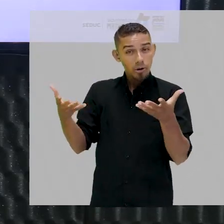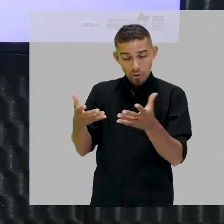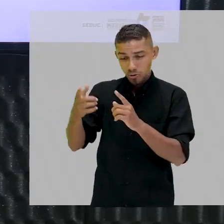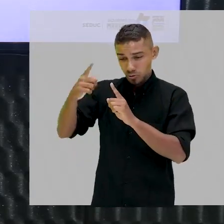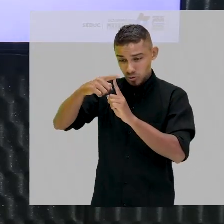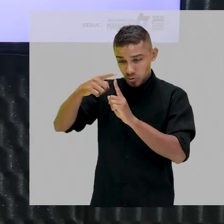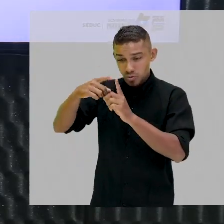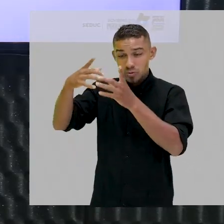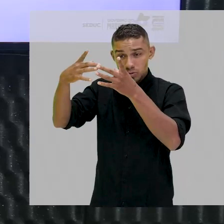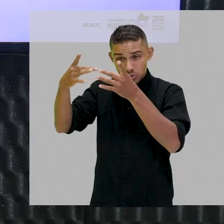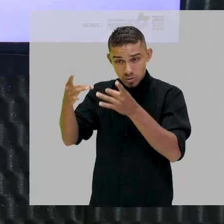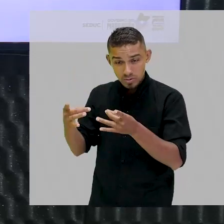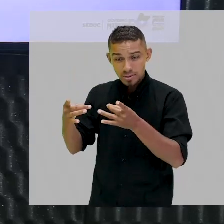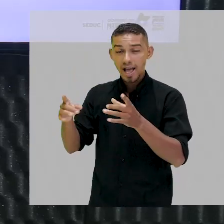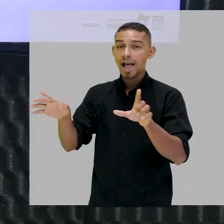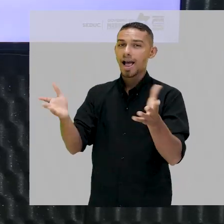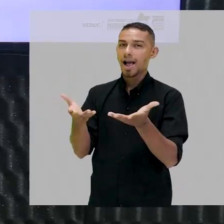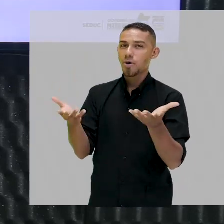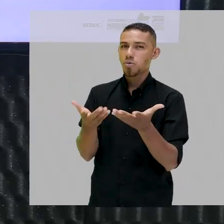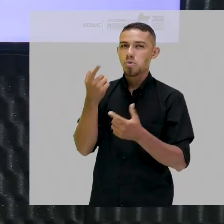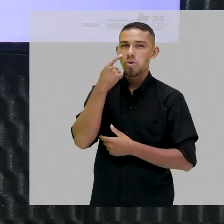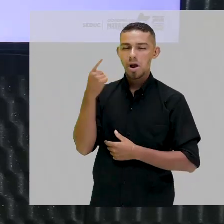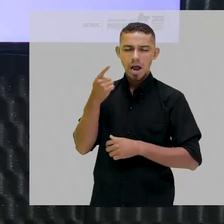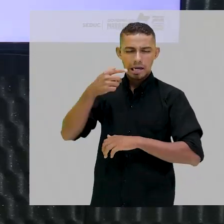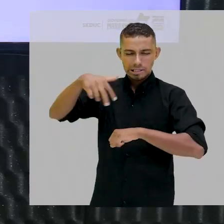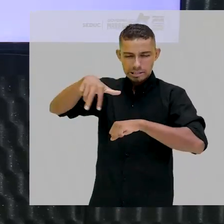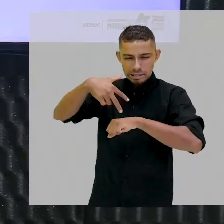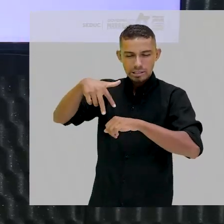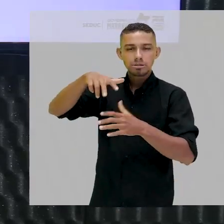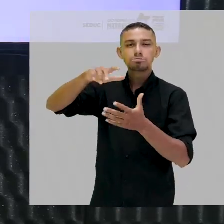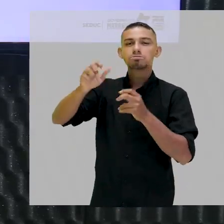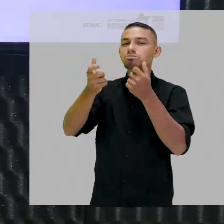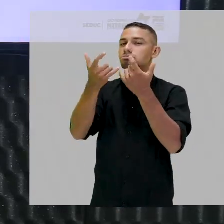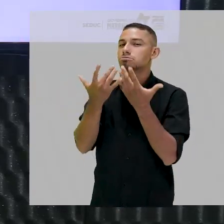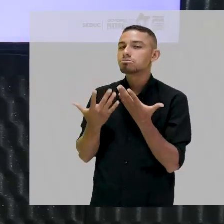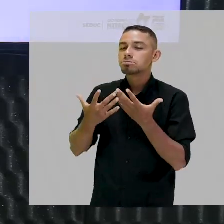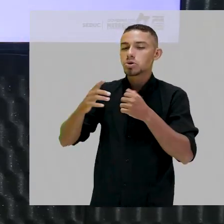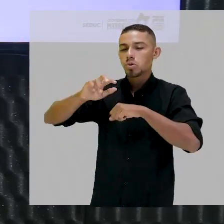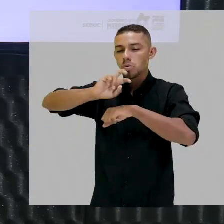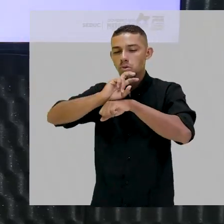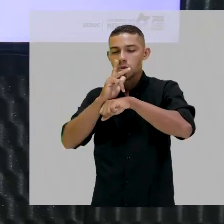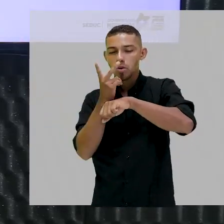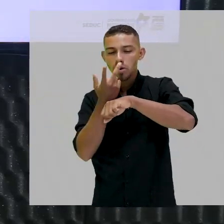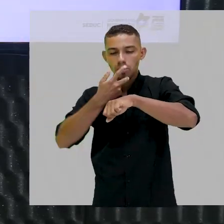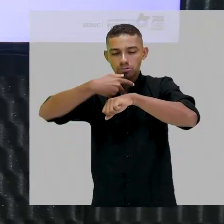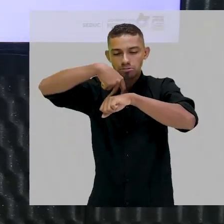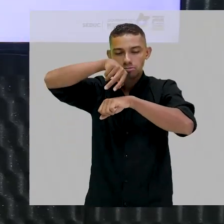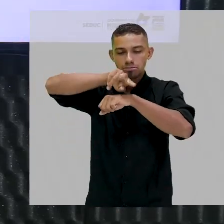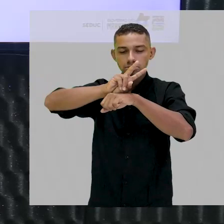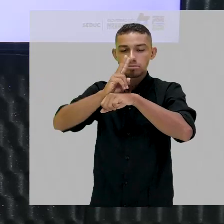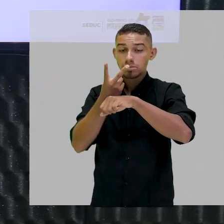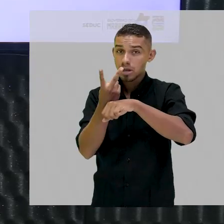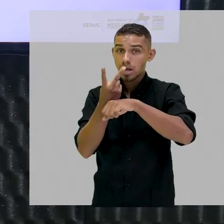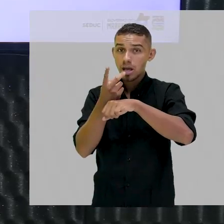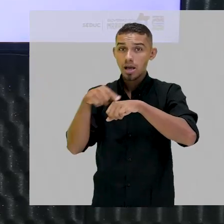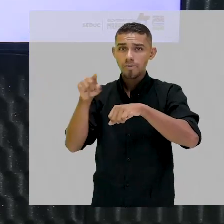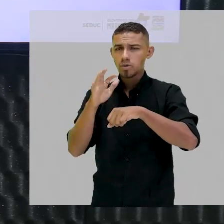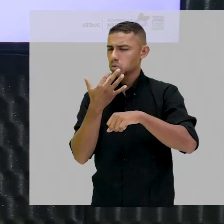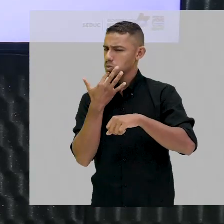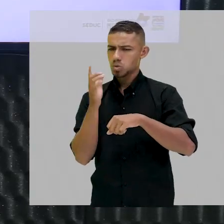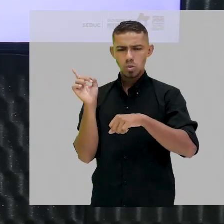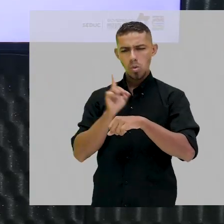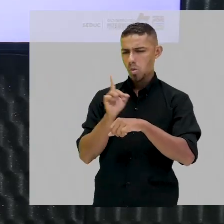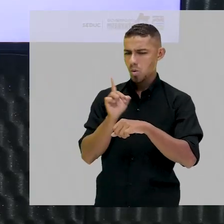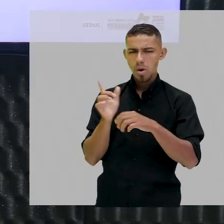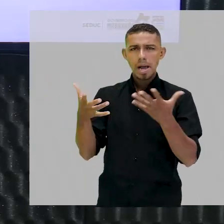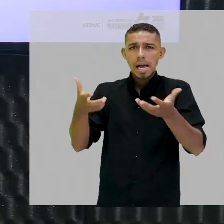específico. Nós vamos falar sobre o break dance. Por que eu vou falar sobre o break dance para vocês? Porque o break dance, para vocês que não